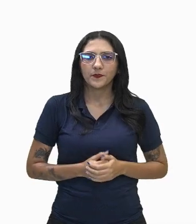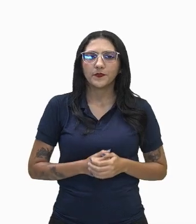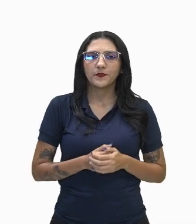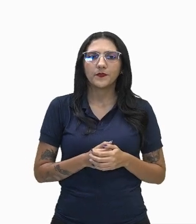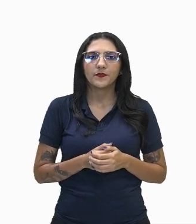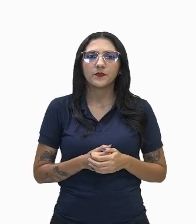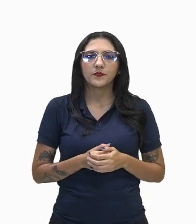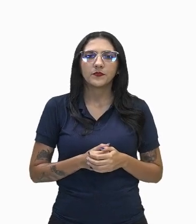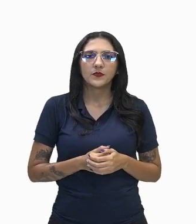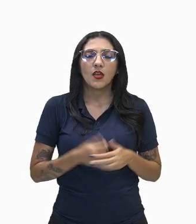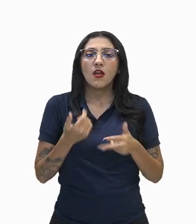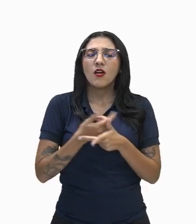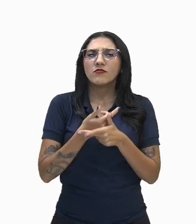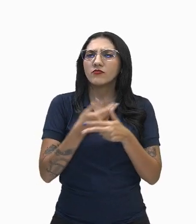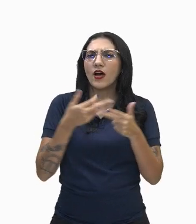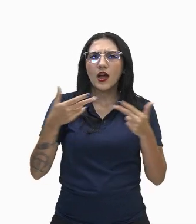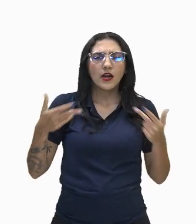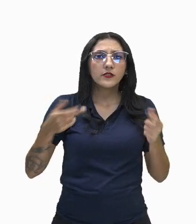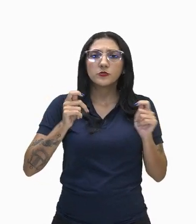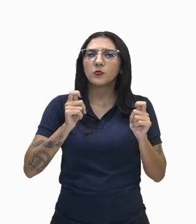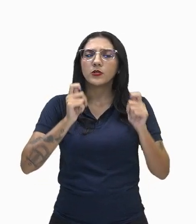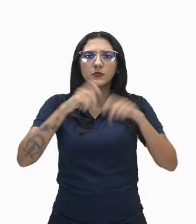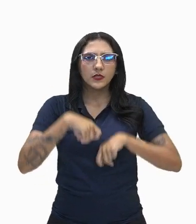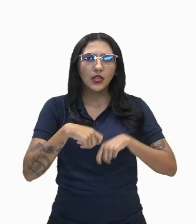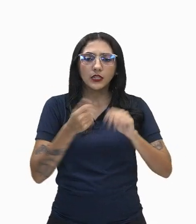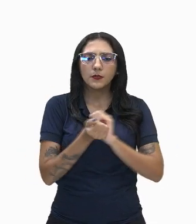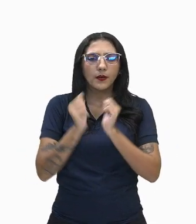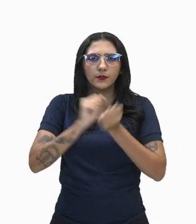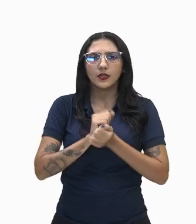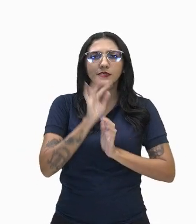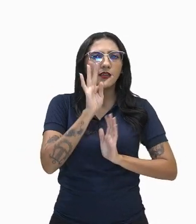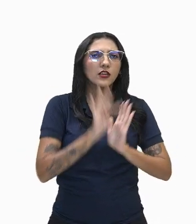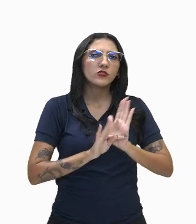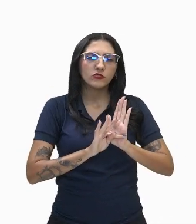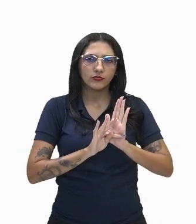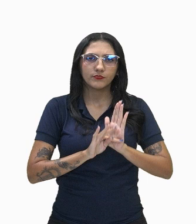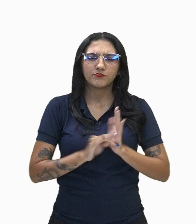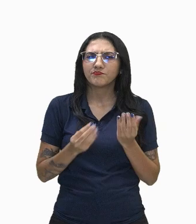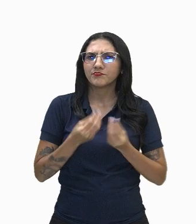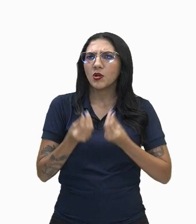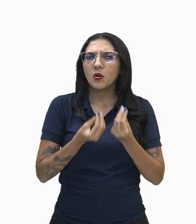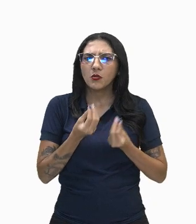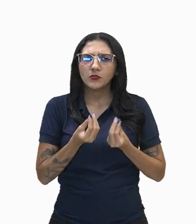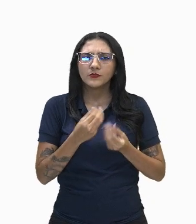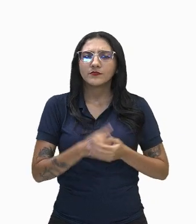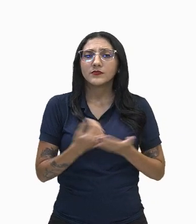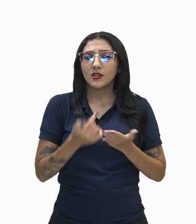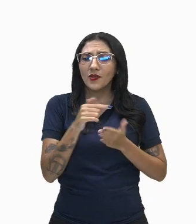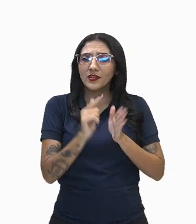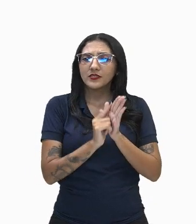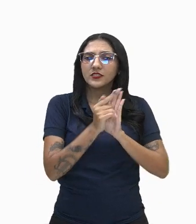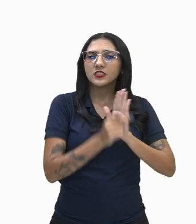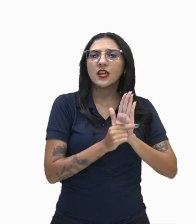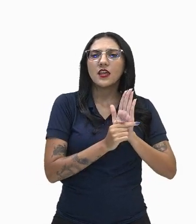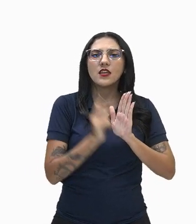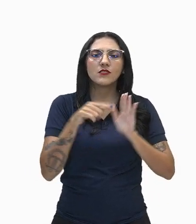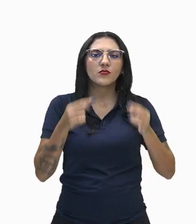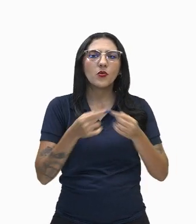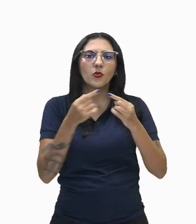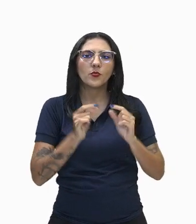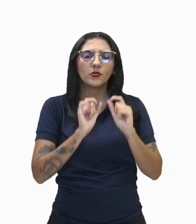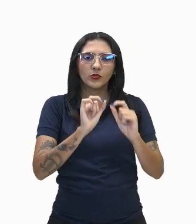formas que os textos assumem no dia a dia. Ou seja, os gêneros textuais, eles